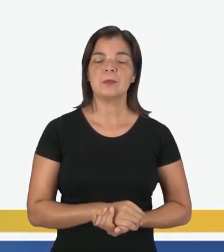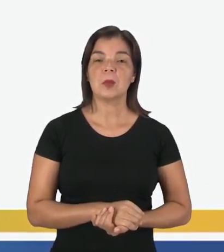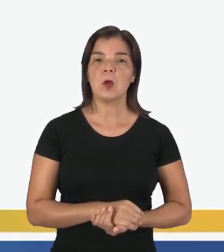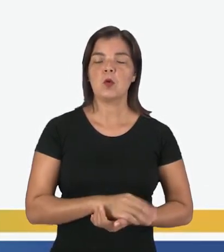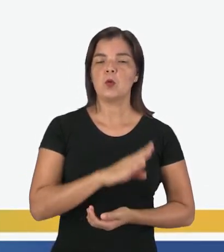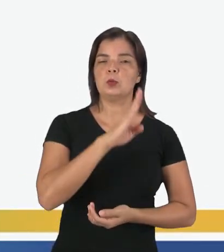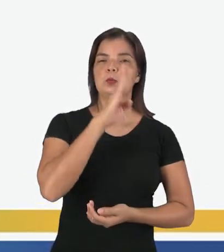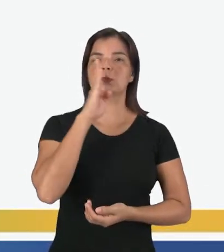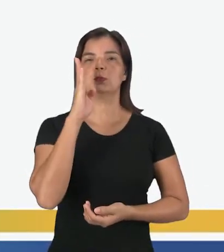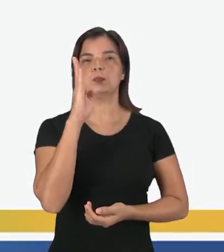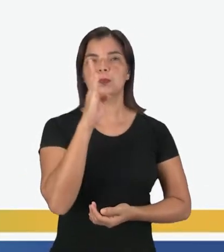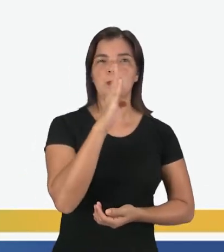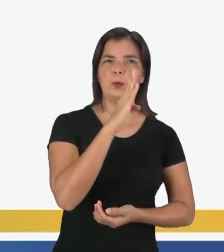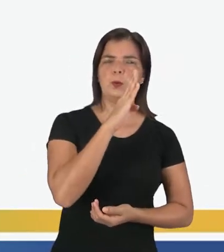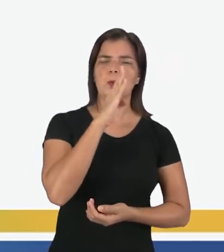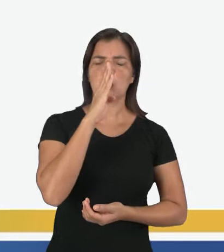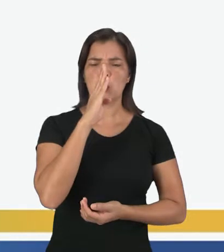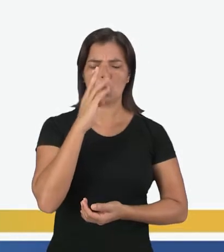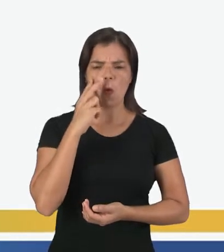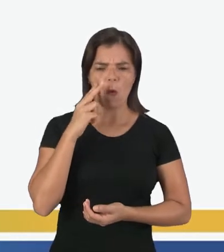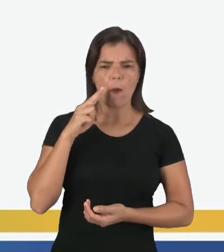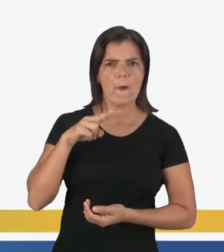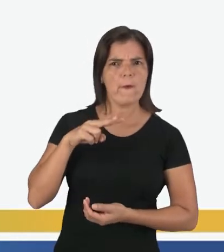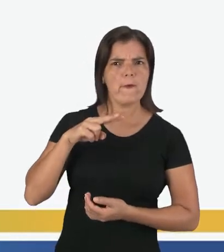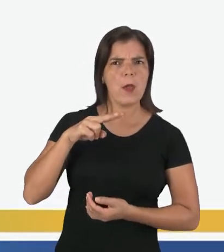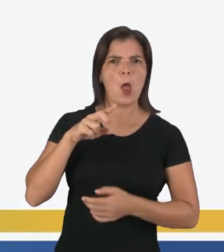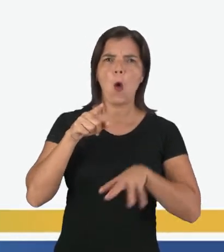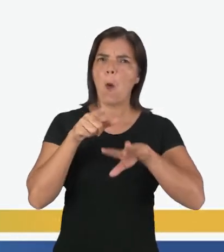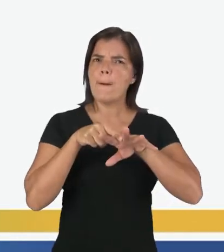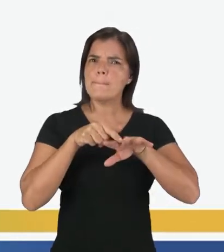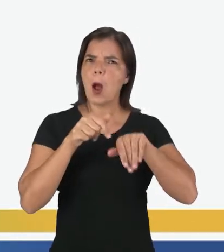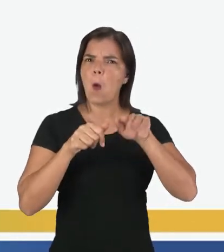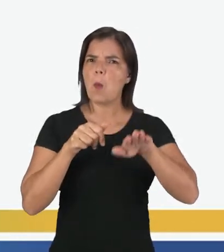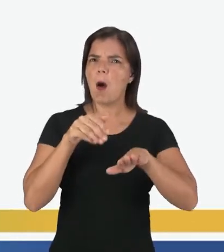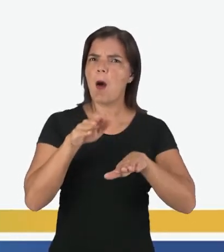Que fica tonto com tantas pegadas que ele deixa no chão.